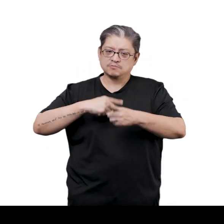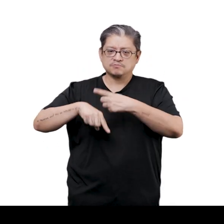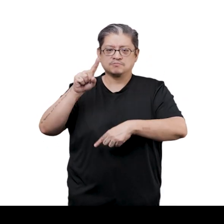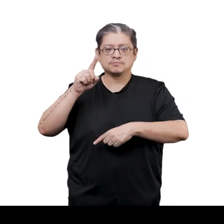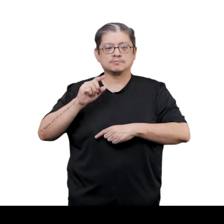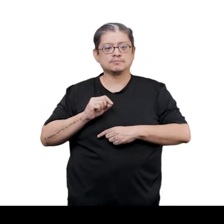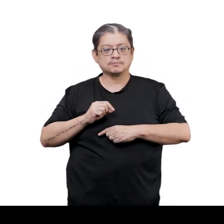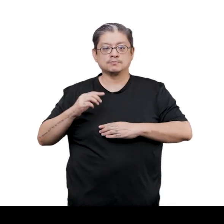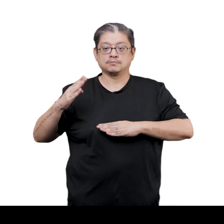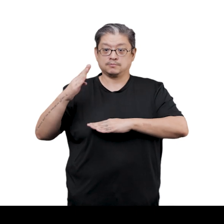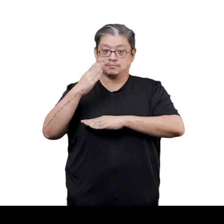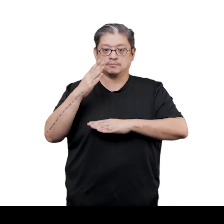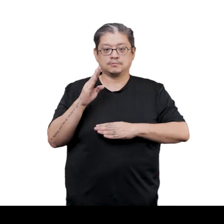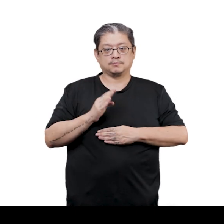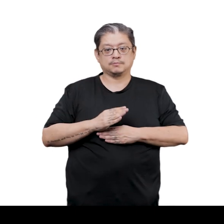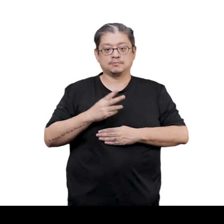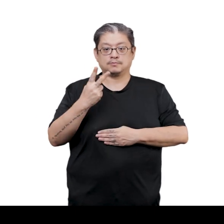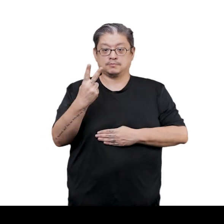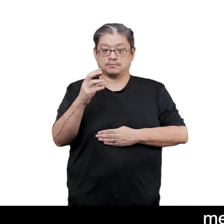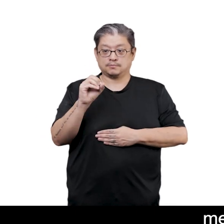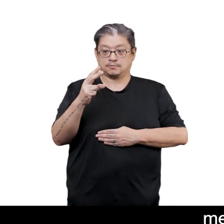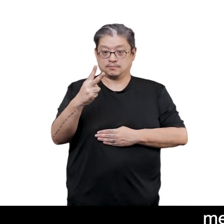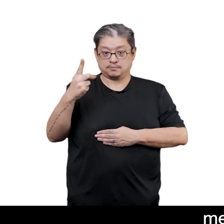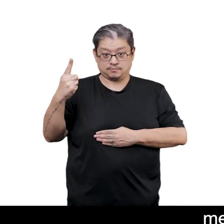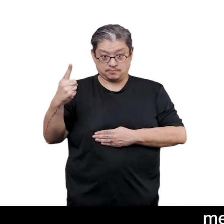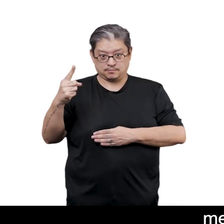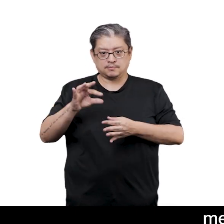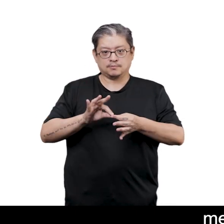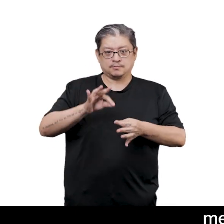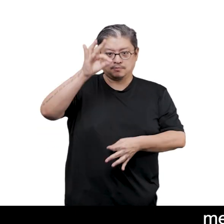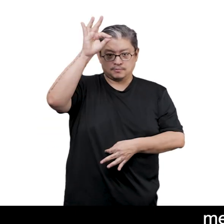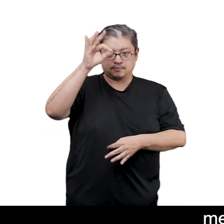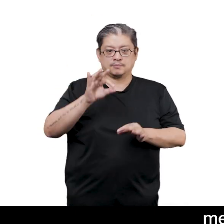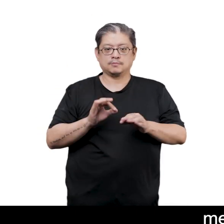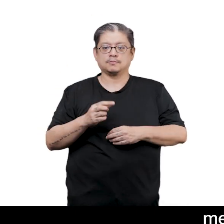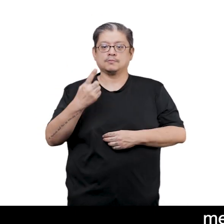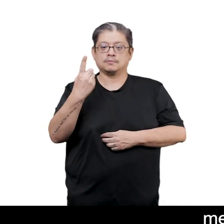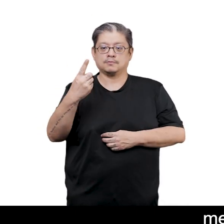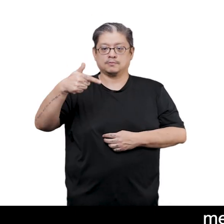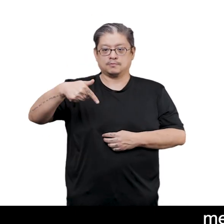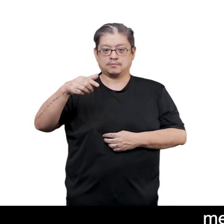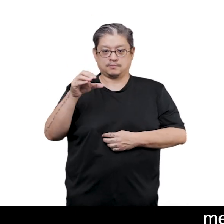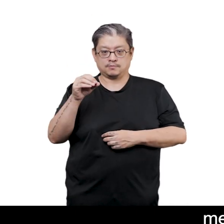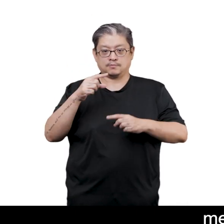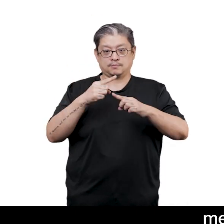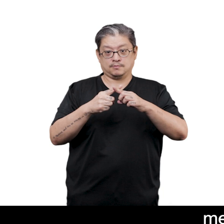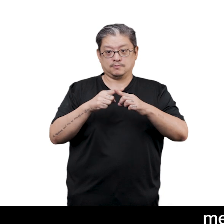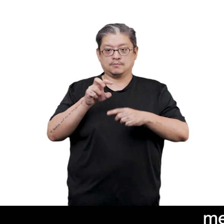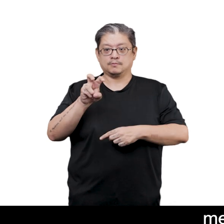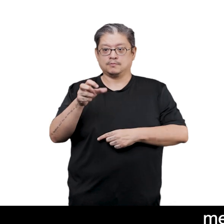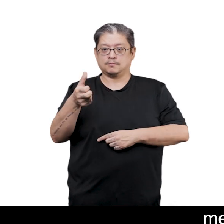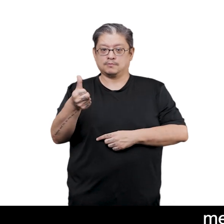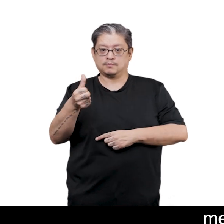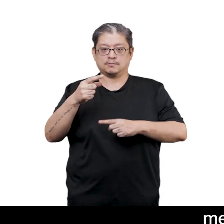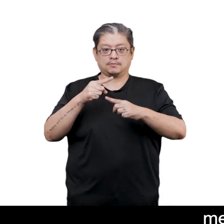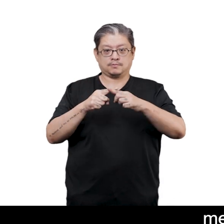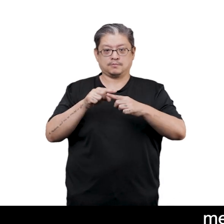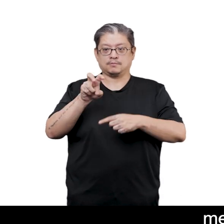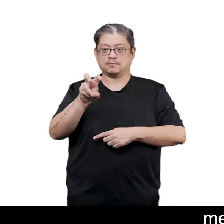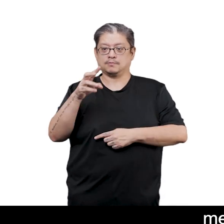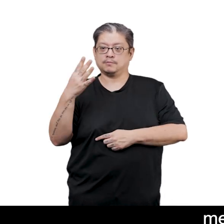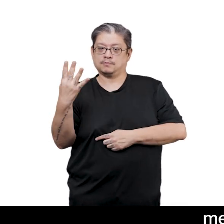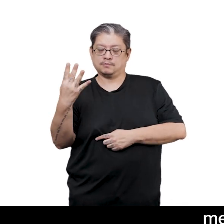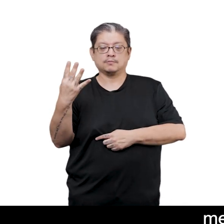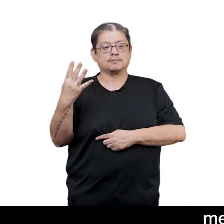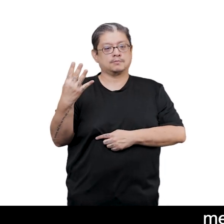e madeira em 2021, medindo 170 centímetros de altura por 56 de largura